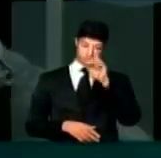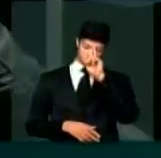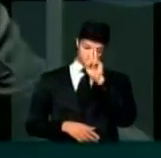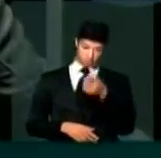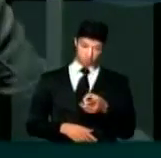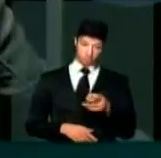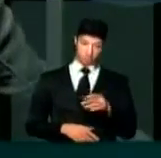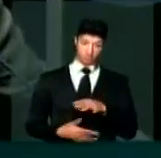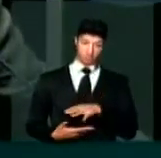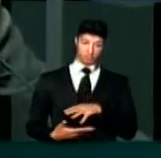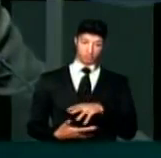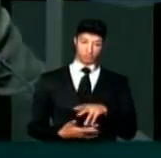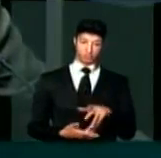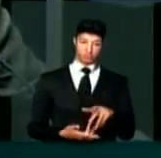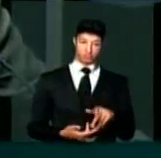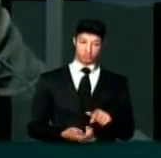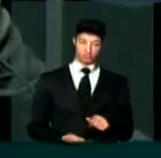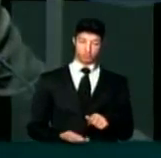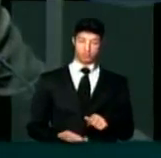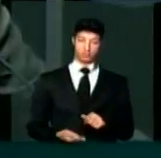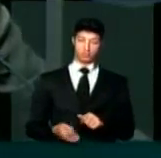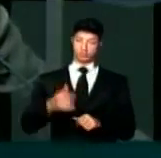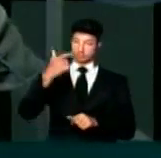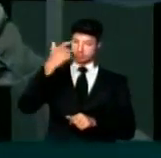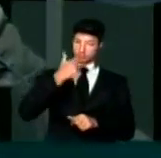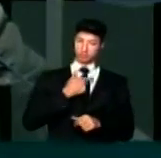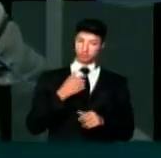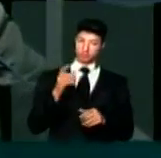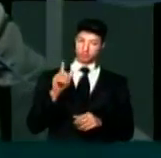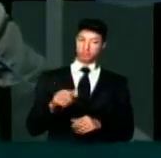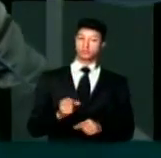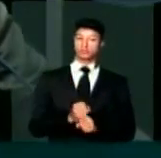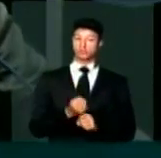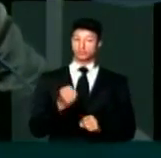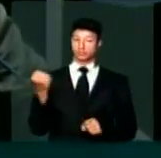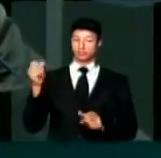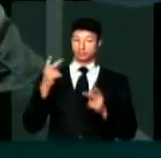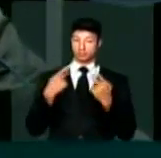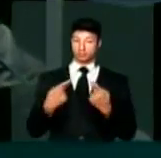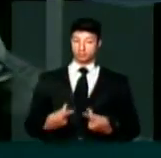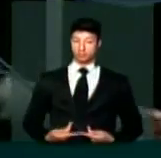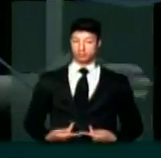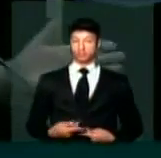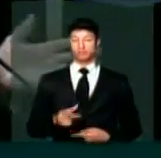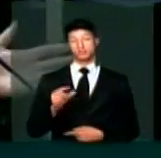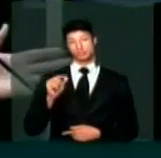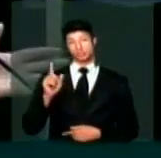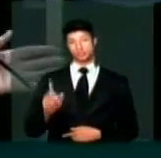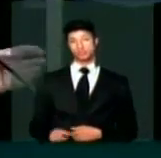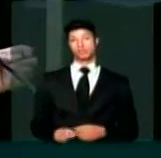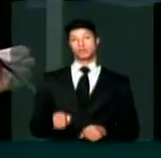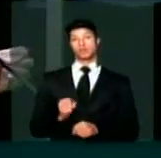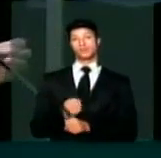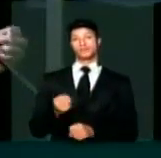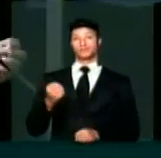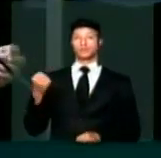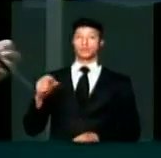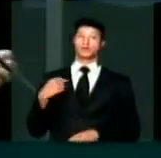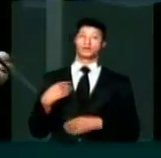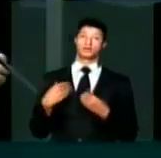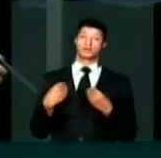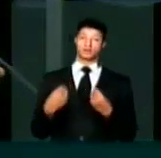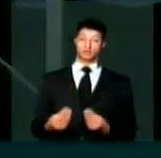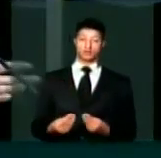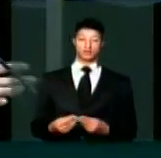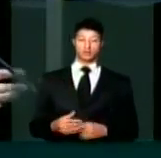mundo à sua imagem e semelhança. Esta é a grandeza do ser humano, esta é a grandeza que nos